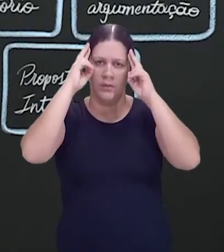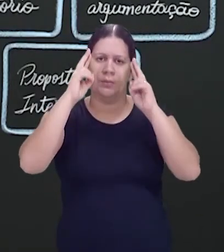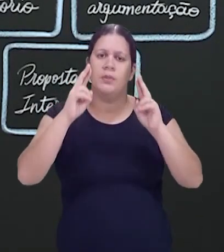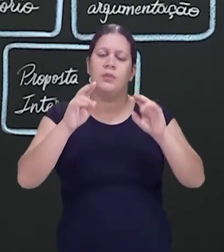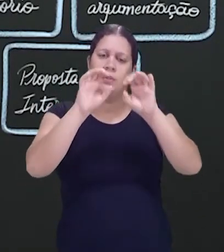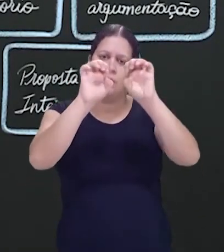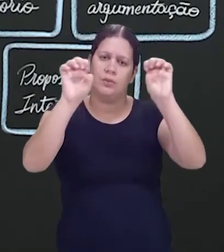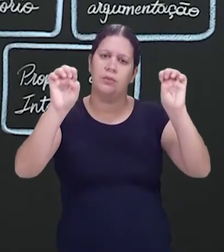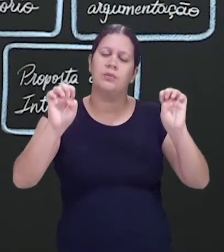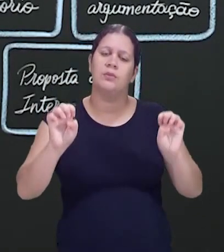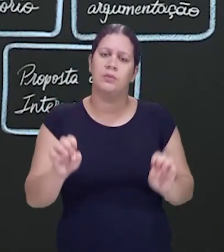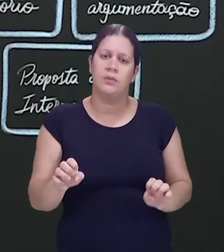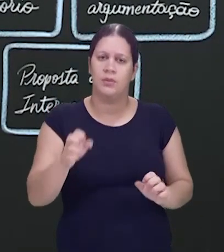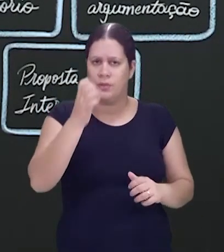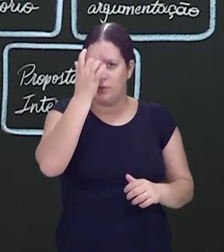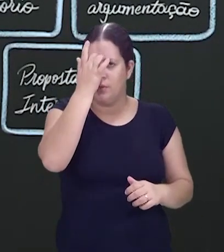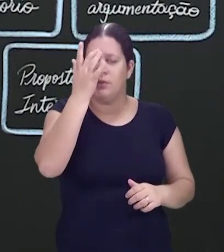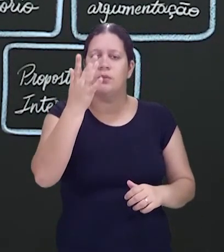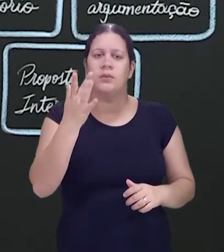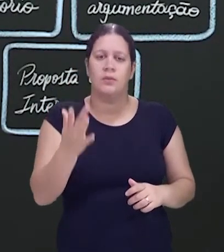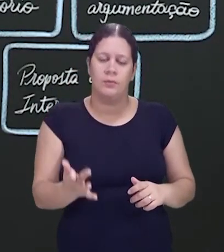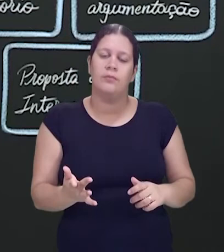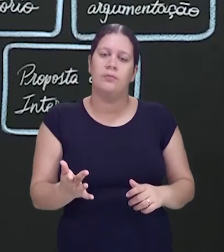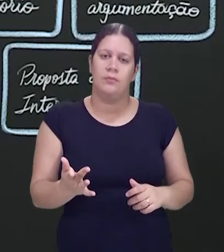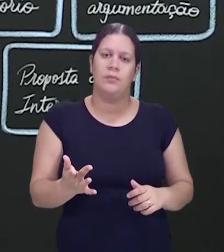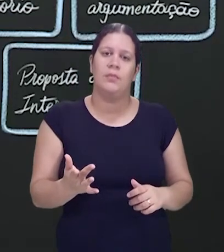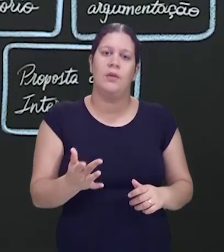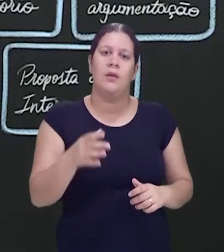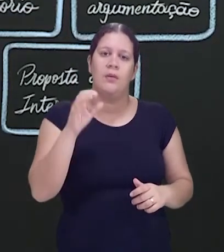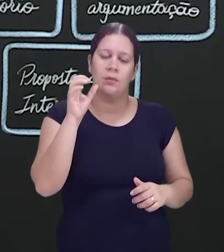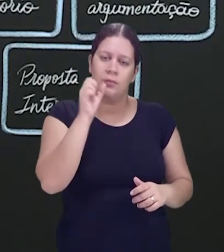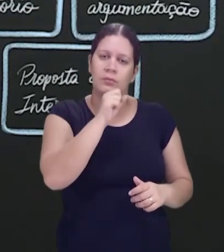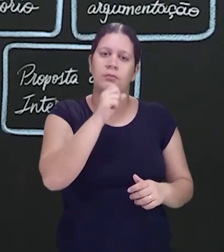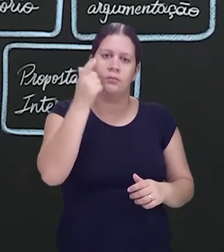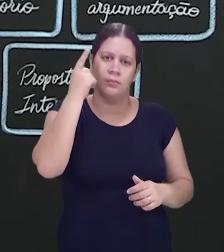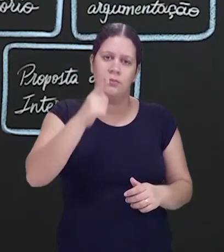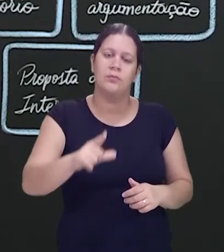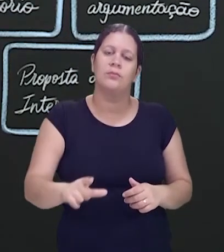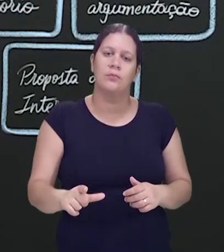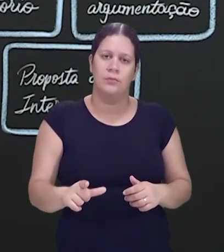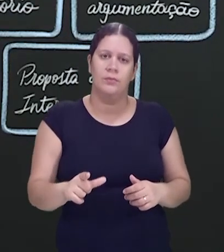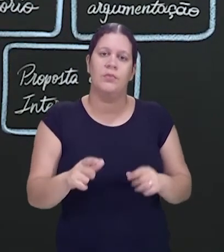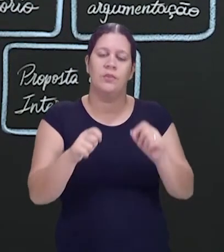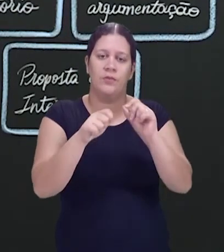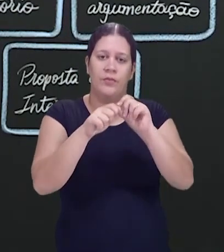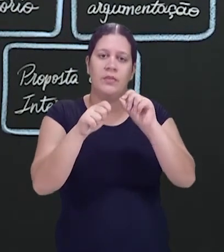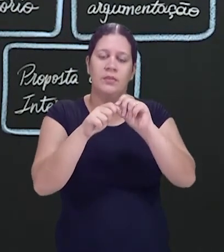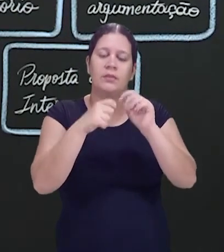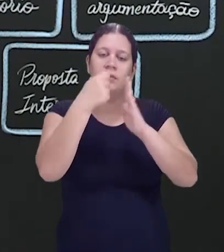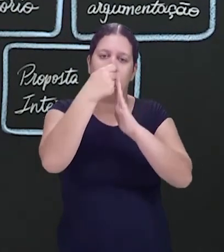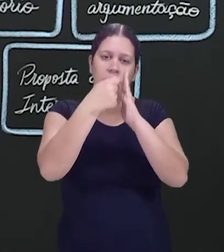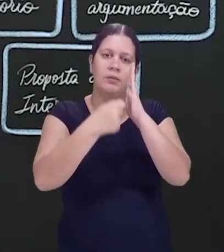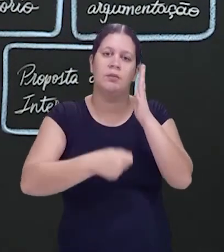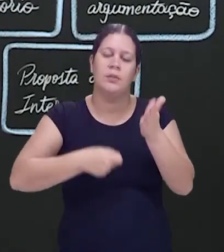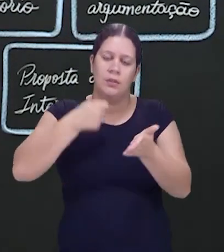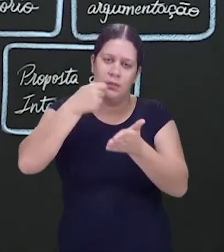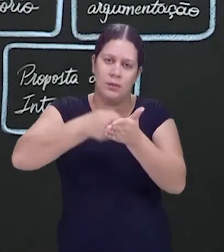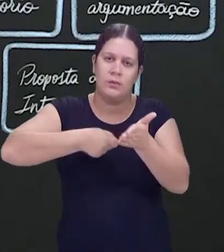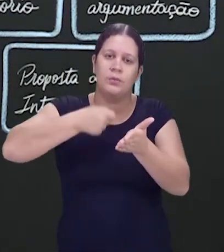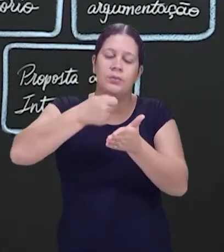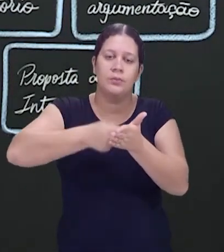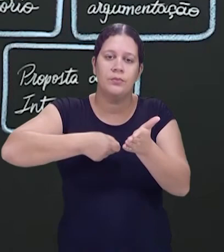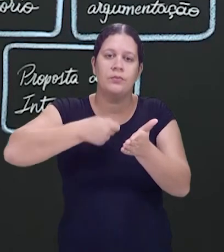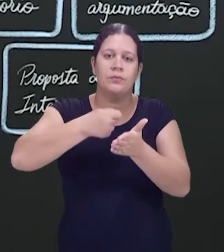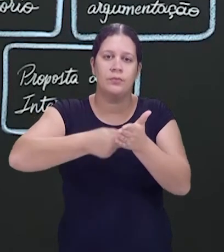essa estrutura, você vai ter facilidade para transitar ainda mais diante desses formatos, diante dessas